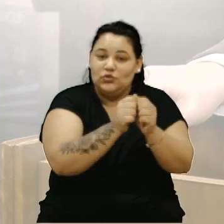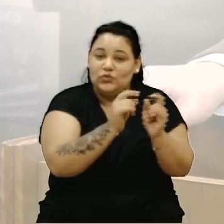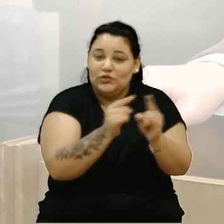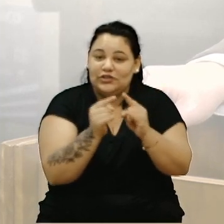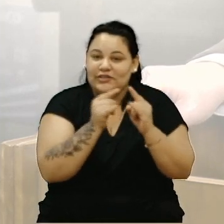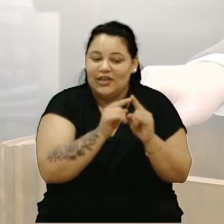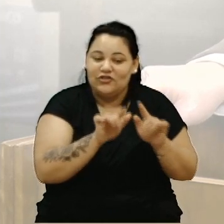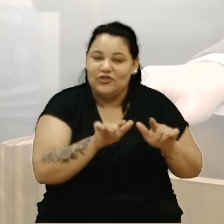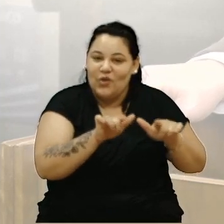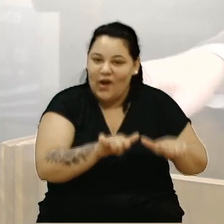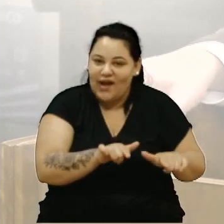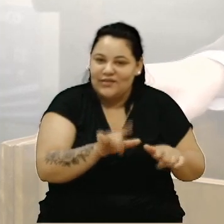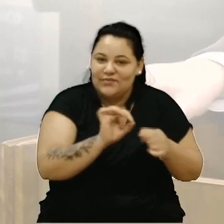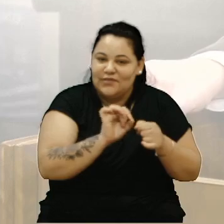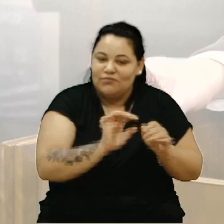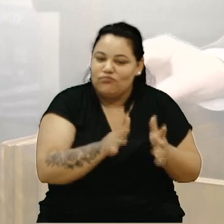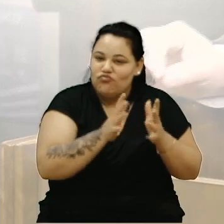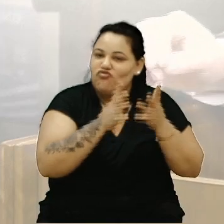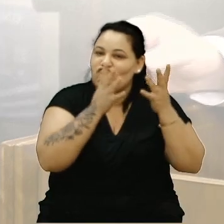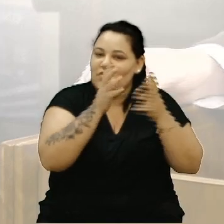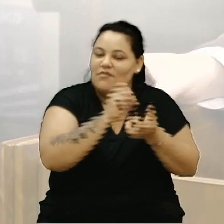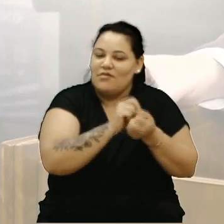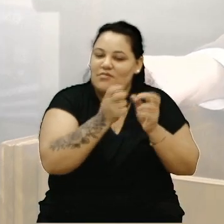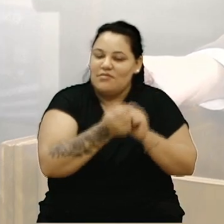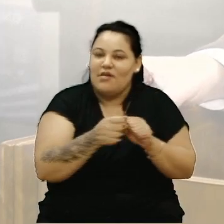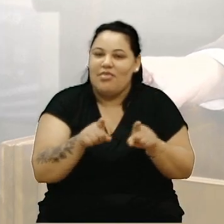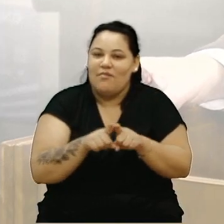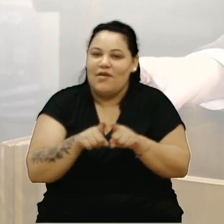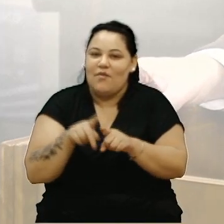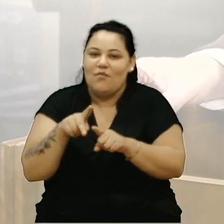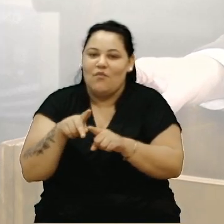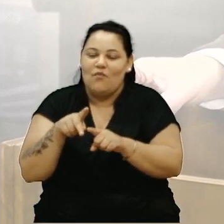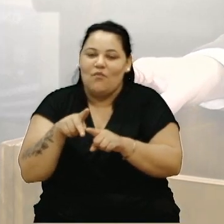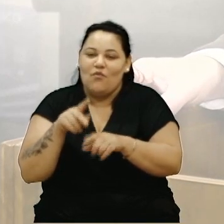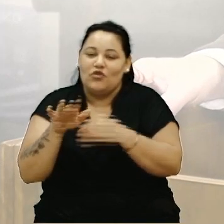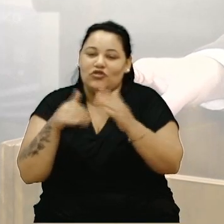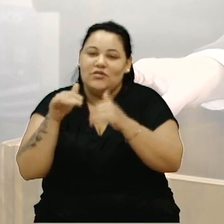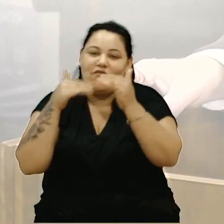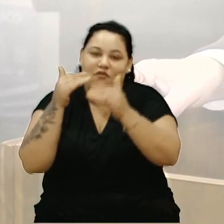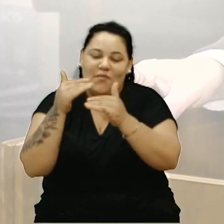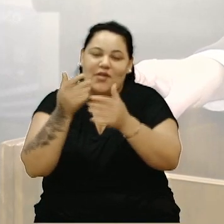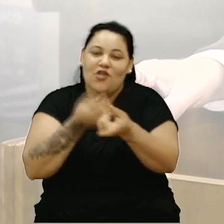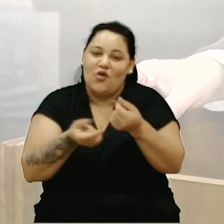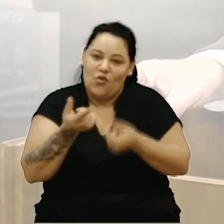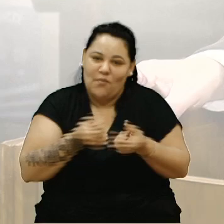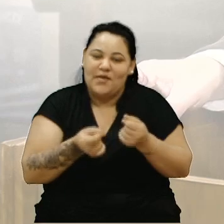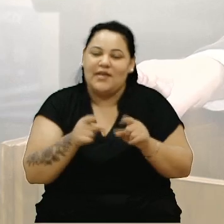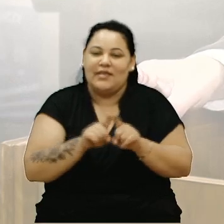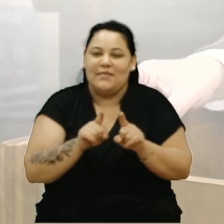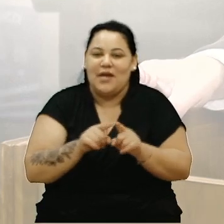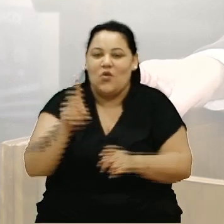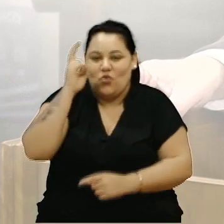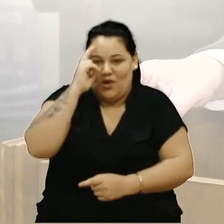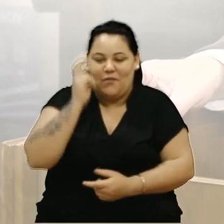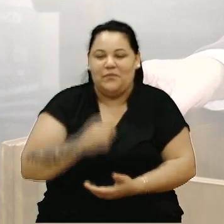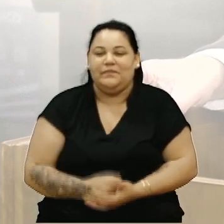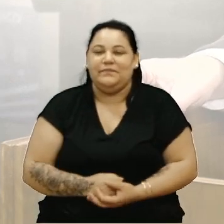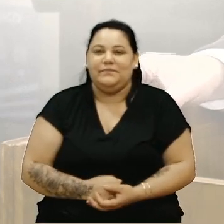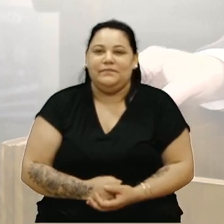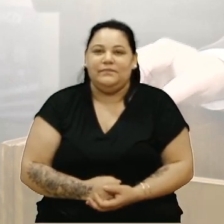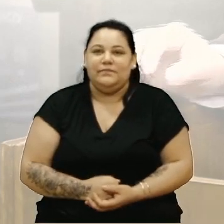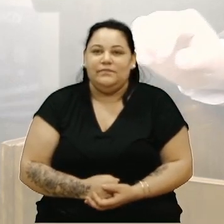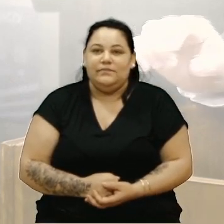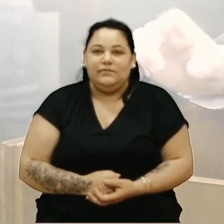para promover o artesanato como uma ferramenta de desenvolvimento econômico e cultural.